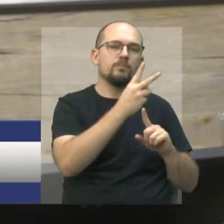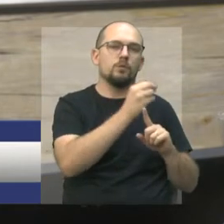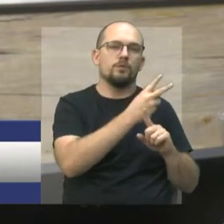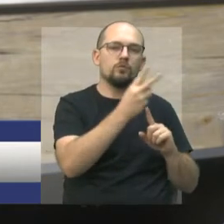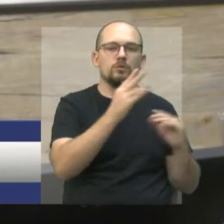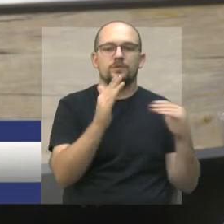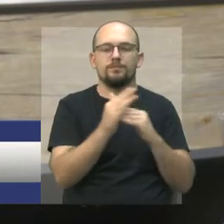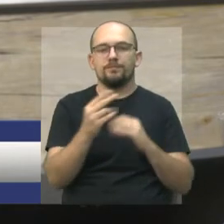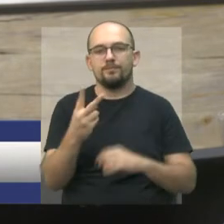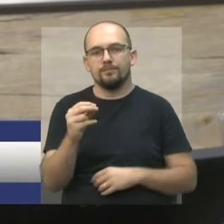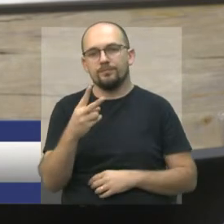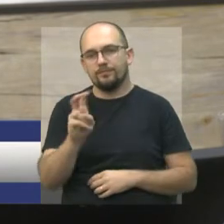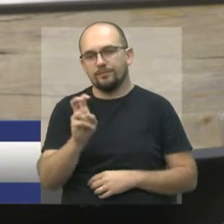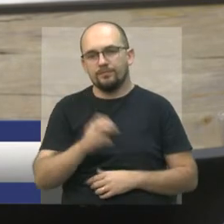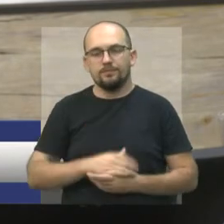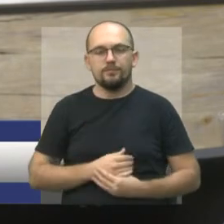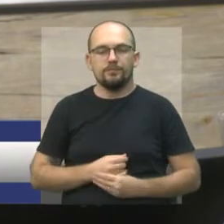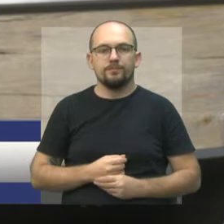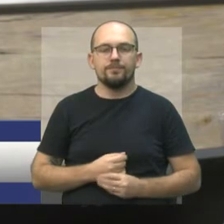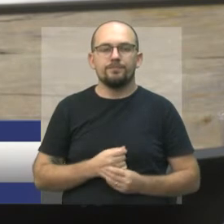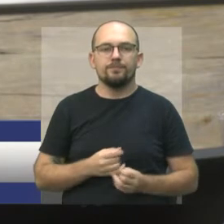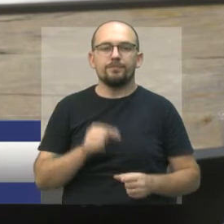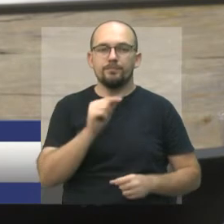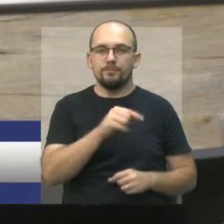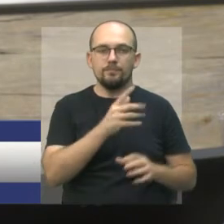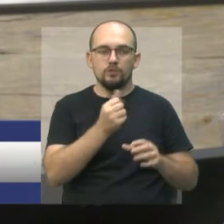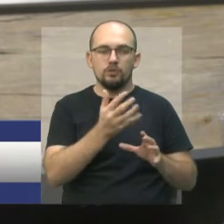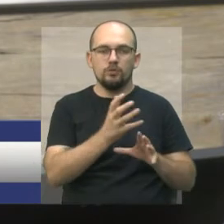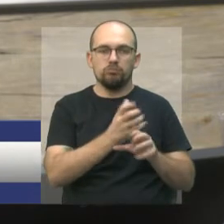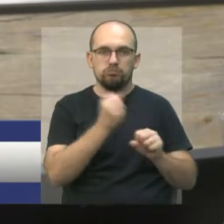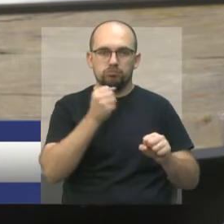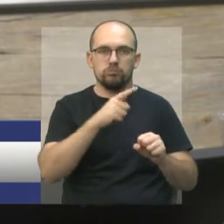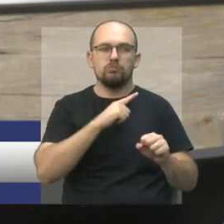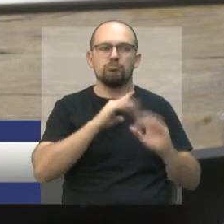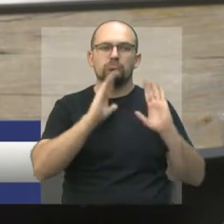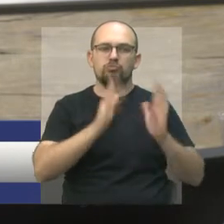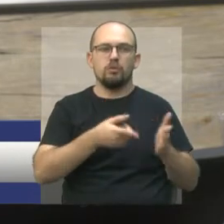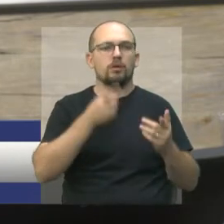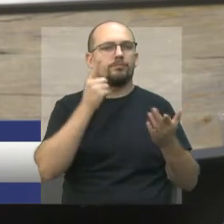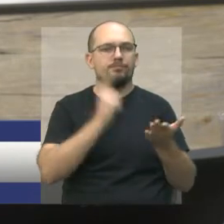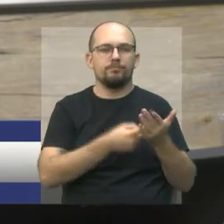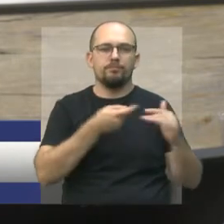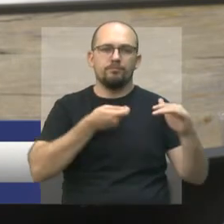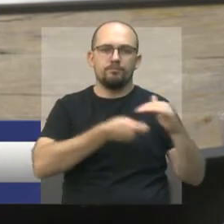a 2025, montante apto à efetivação